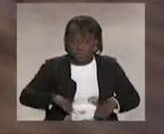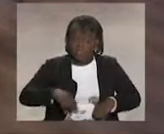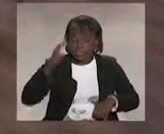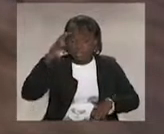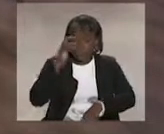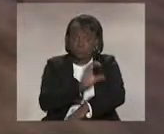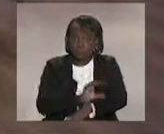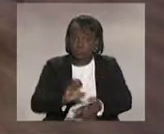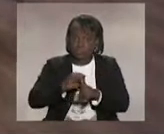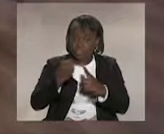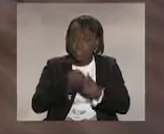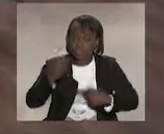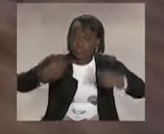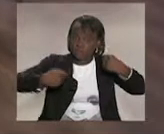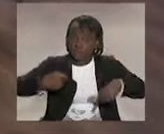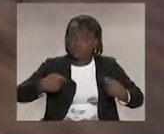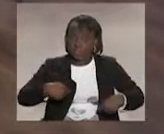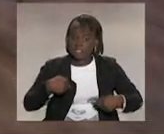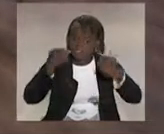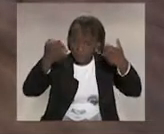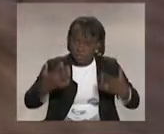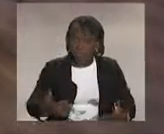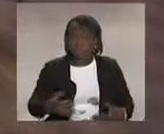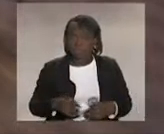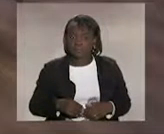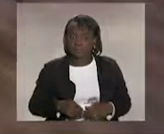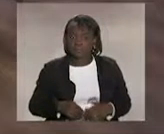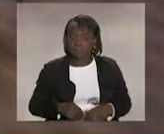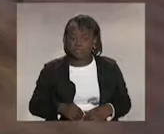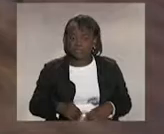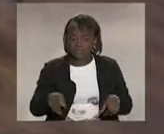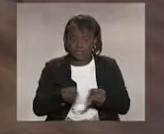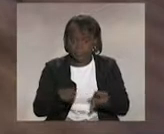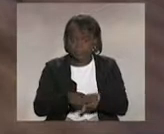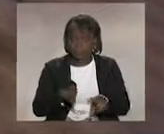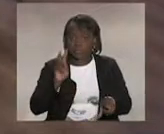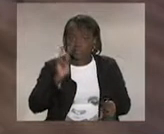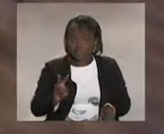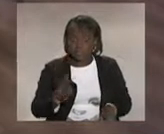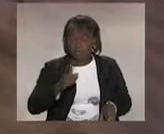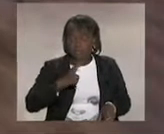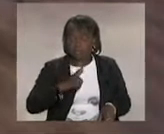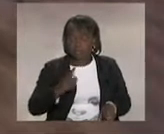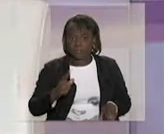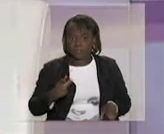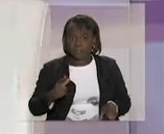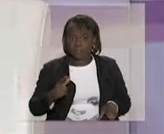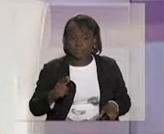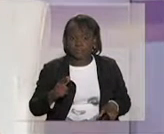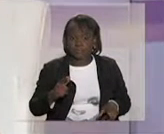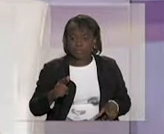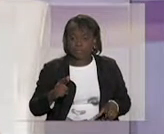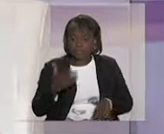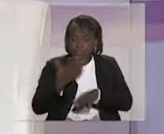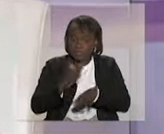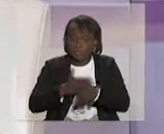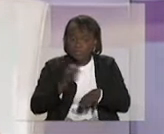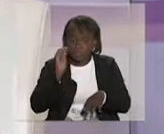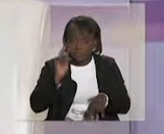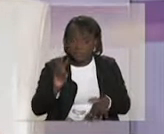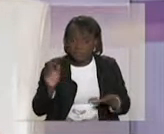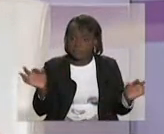a mulher é uma questão cultural, é uma questão social, é uma questão política, ela precisa ser debatida. E a gente vê também, houve